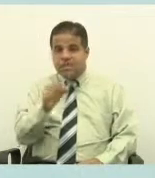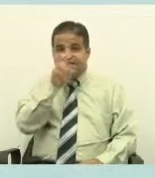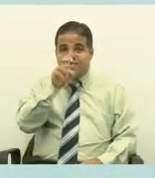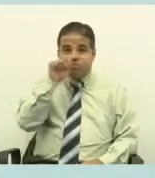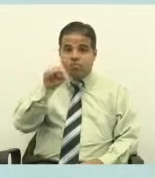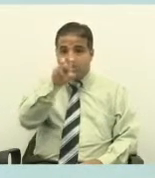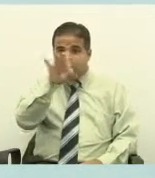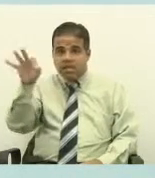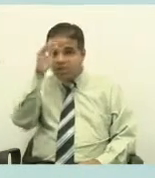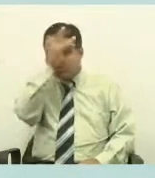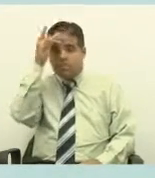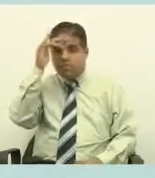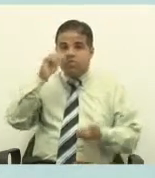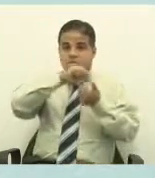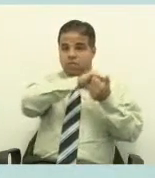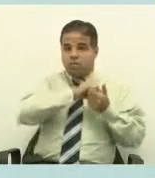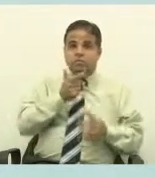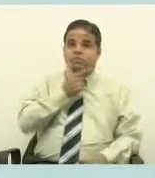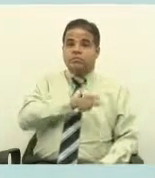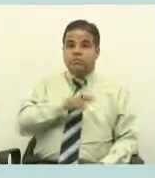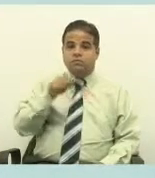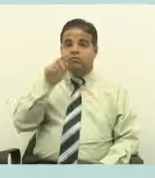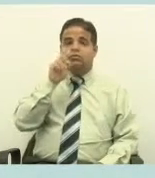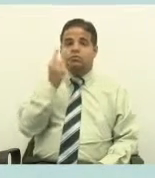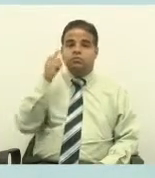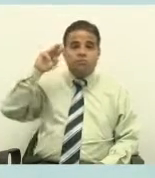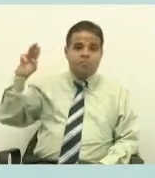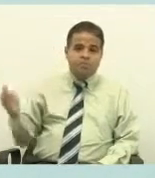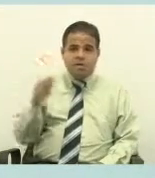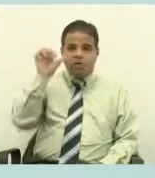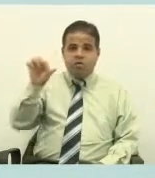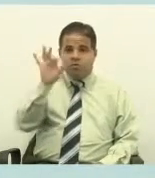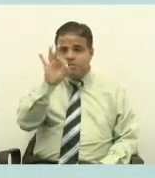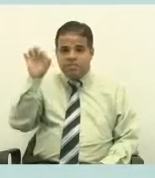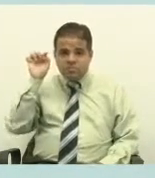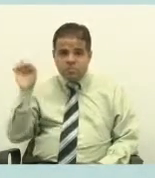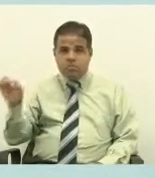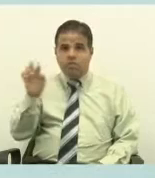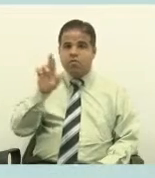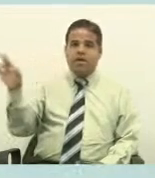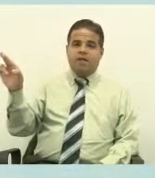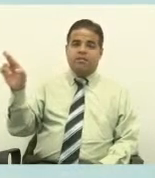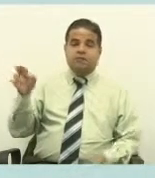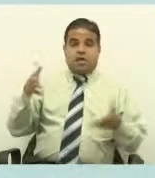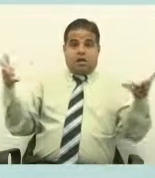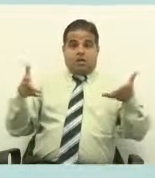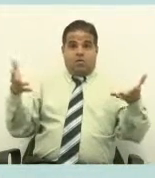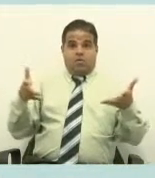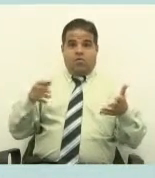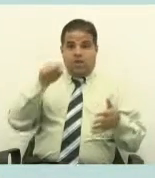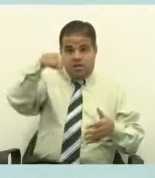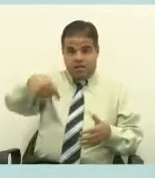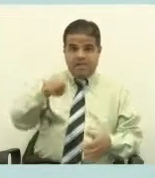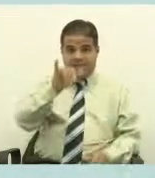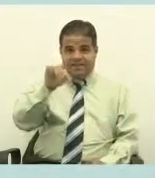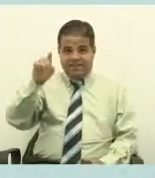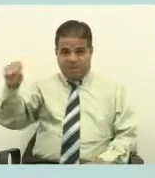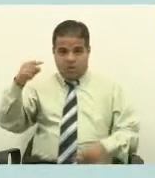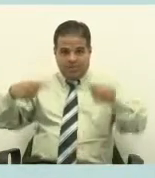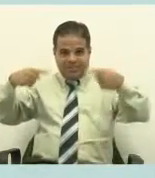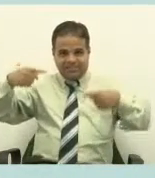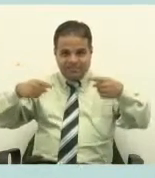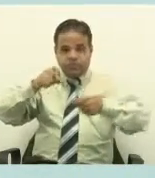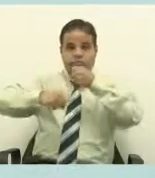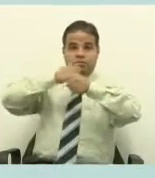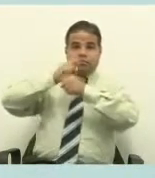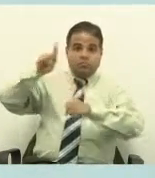5.500 pessoas qualificadas no valor de R$ 1.900.000. Agora, nessa LDO, está se discutindo para o ano que